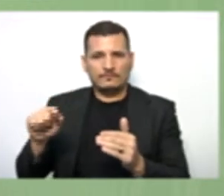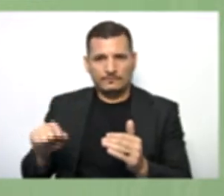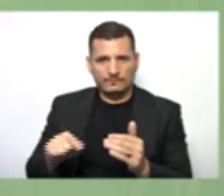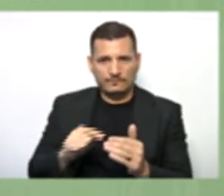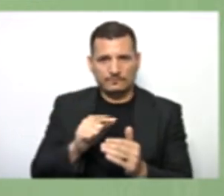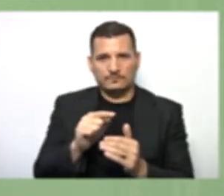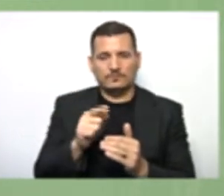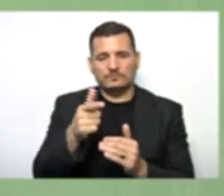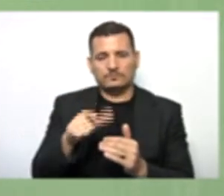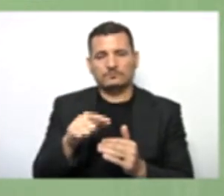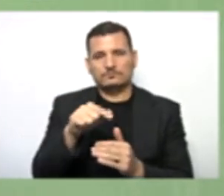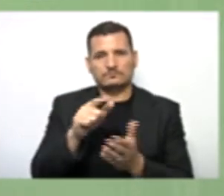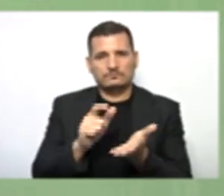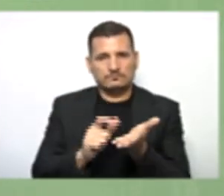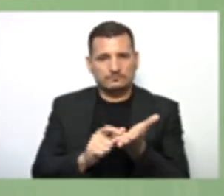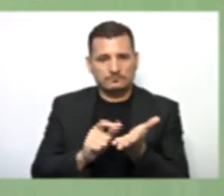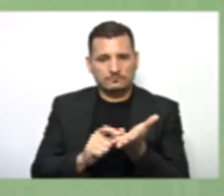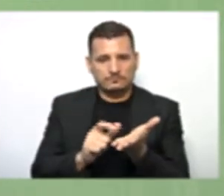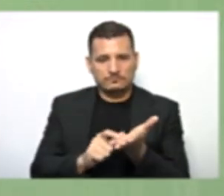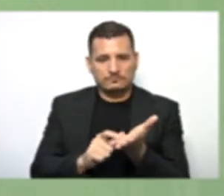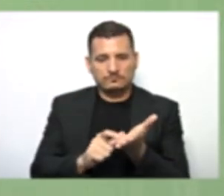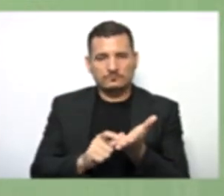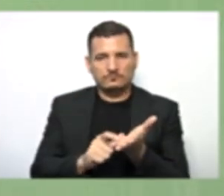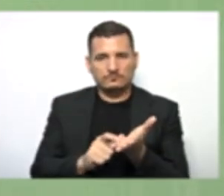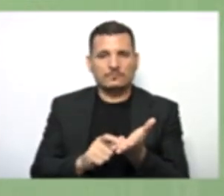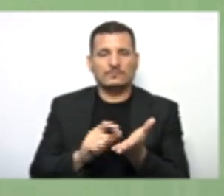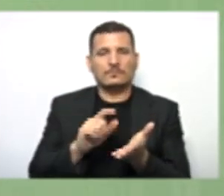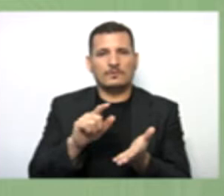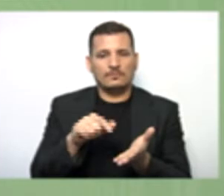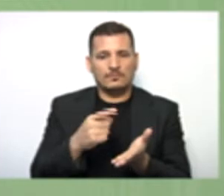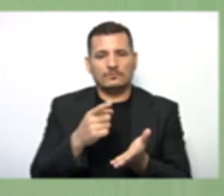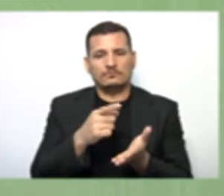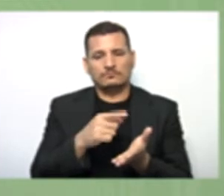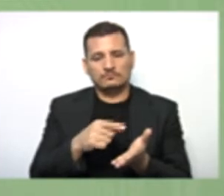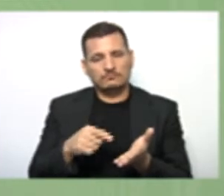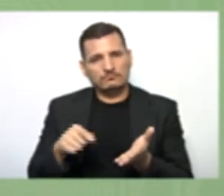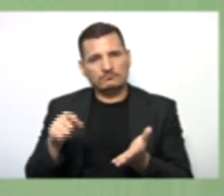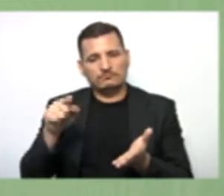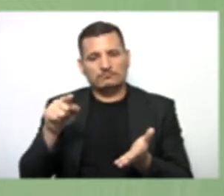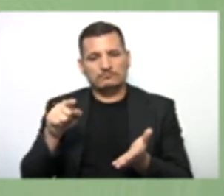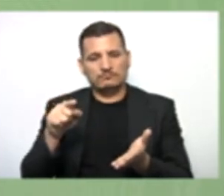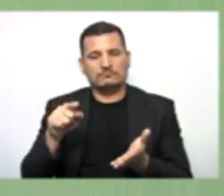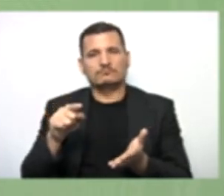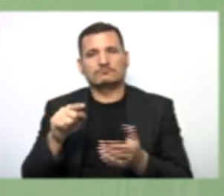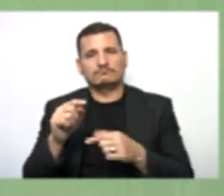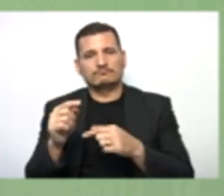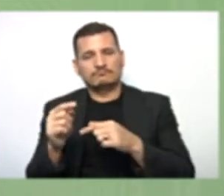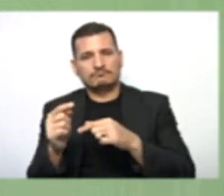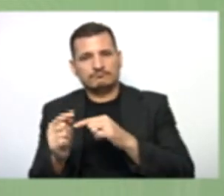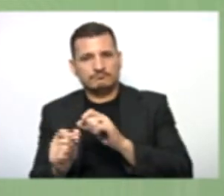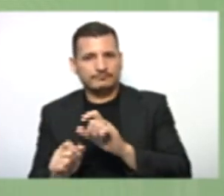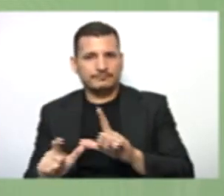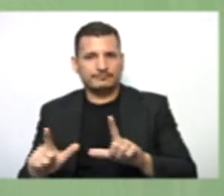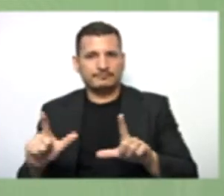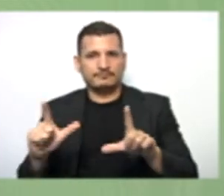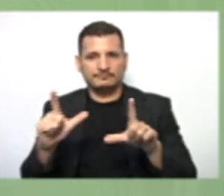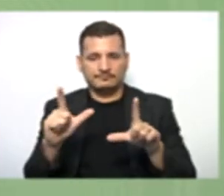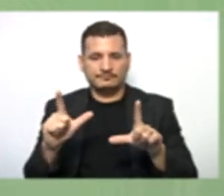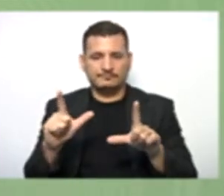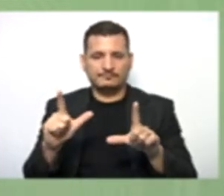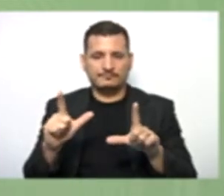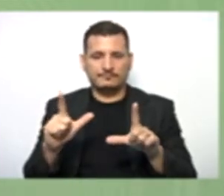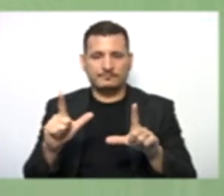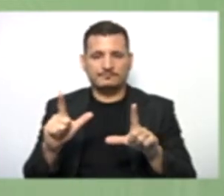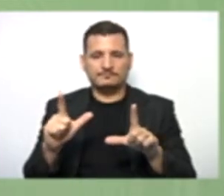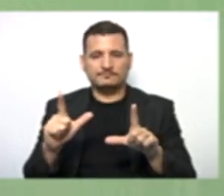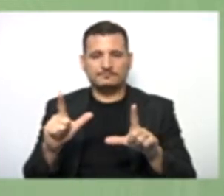processador e, para assim, novamente, vir para o seu estado de execução quando a vez dele